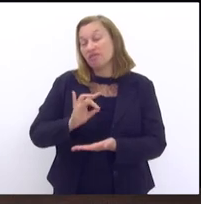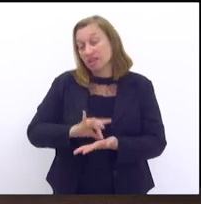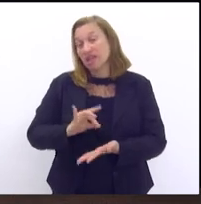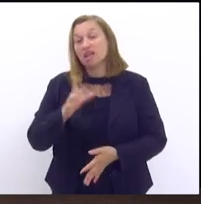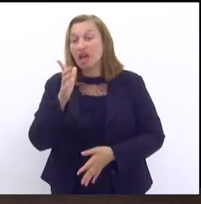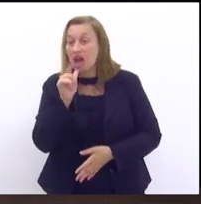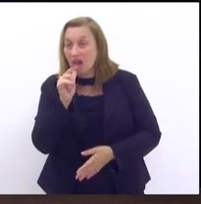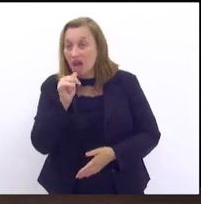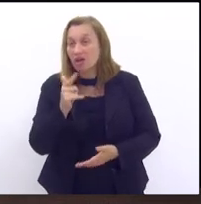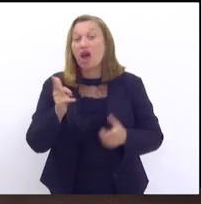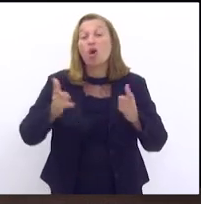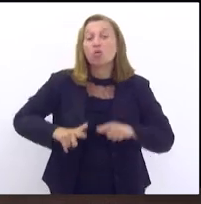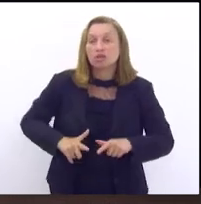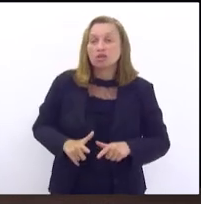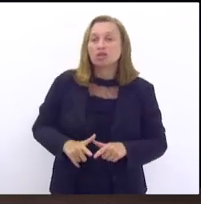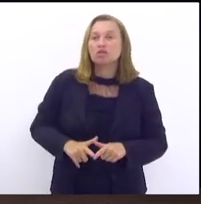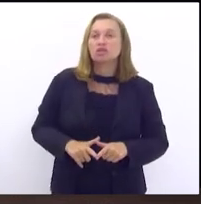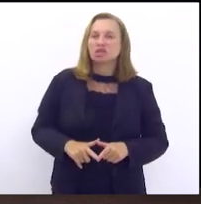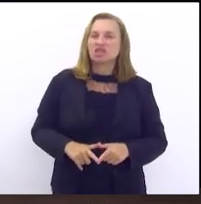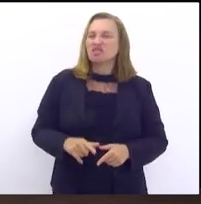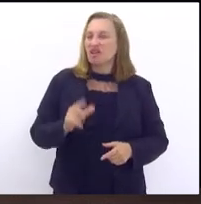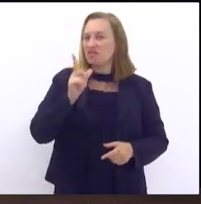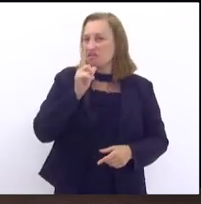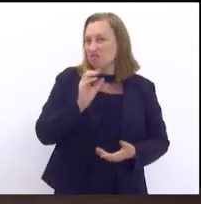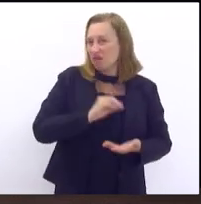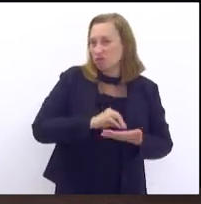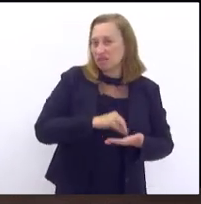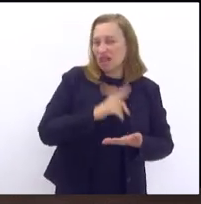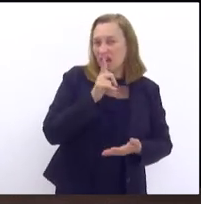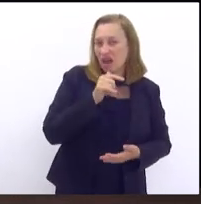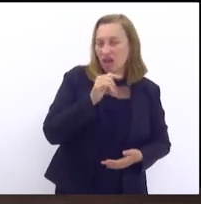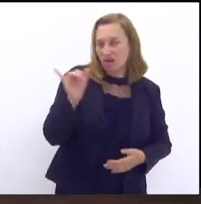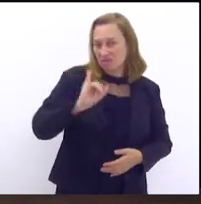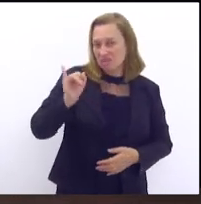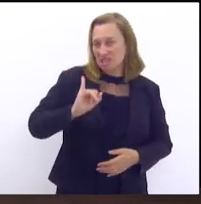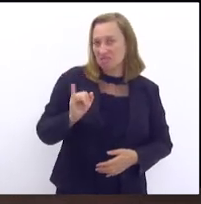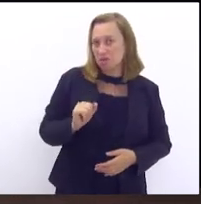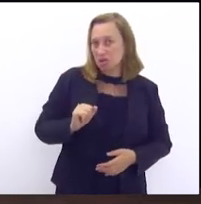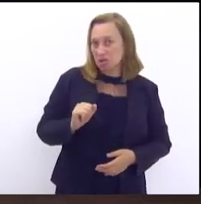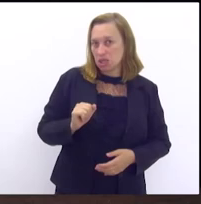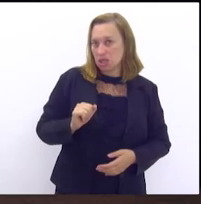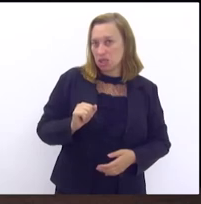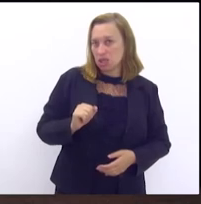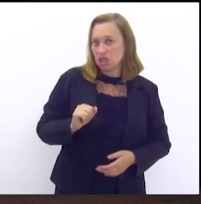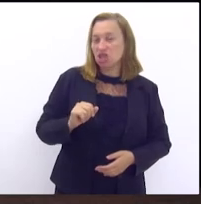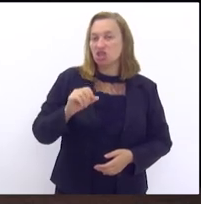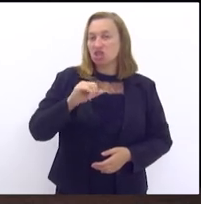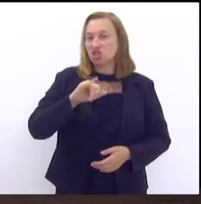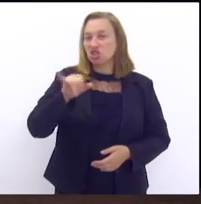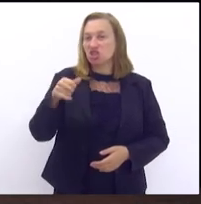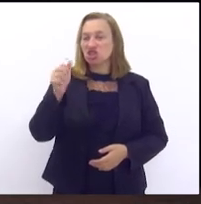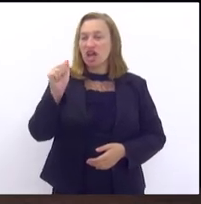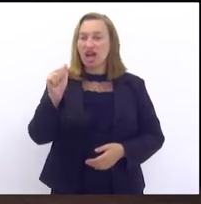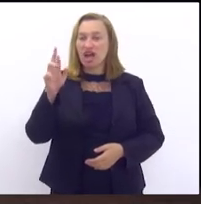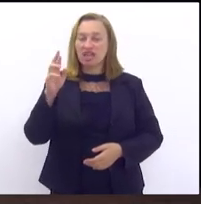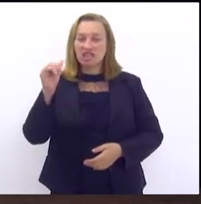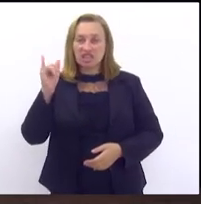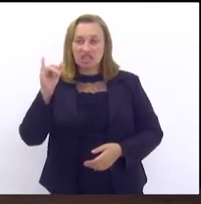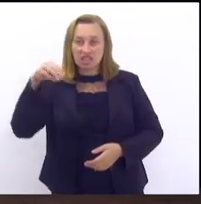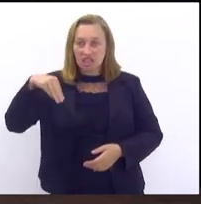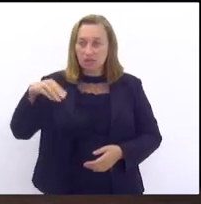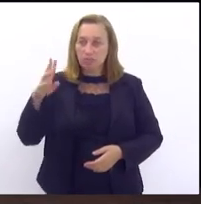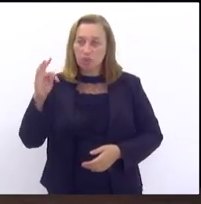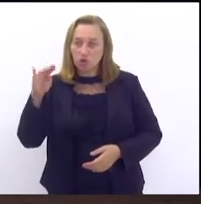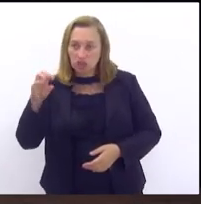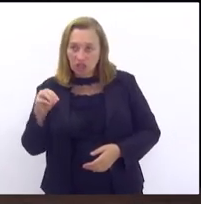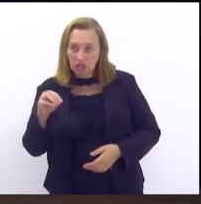E vai faltar água onde? Vocês acham que vai faltar água lá em Ipanema? Vai faltar água no Jardim Botânico? Na Urca?